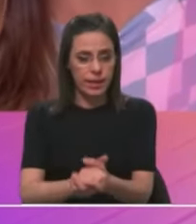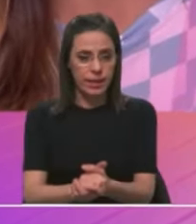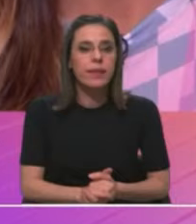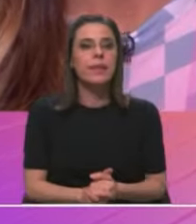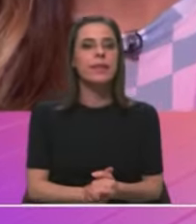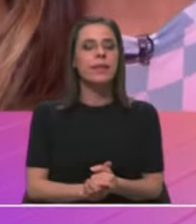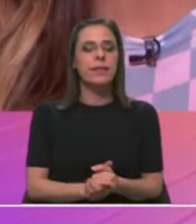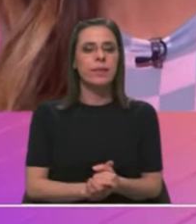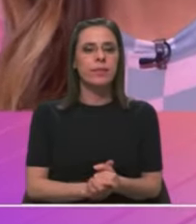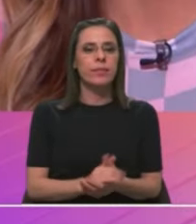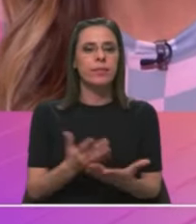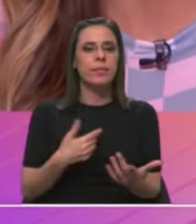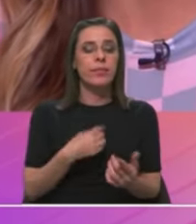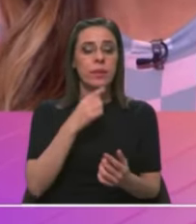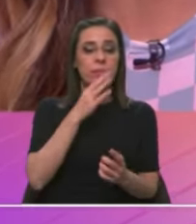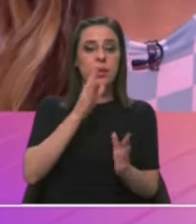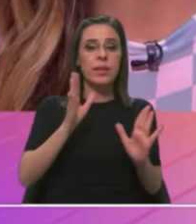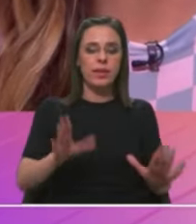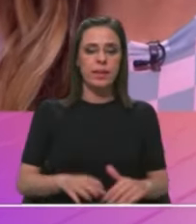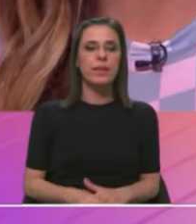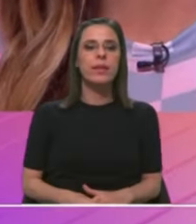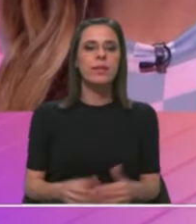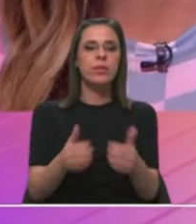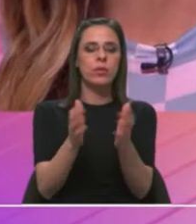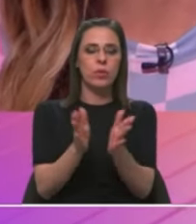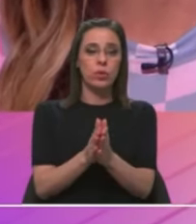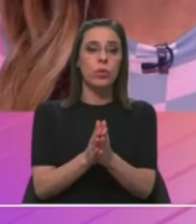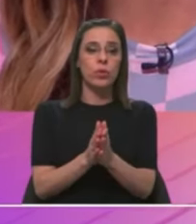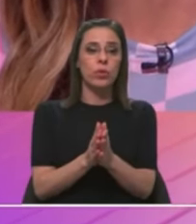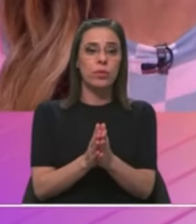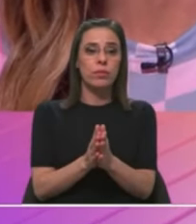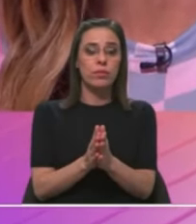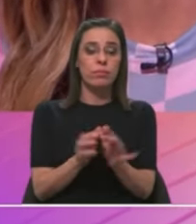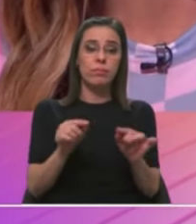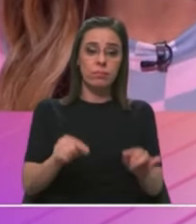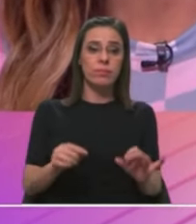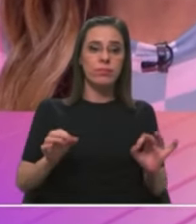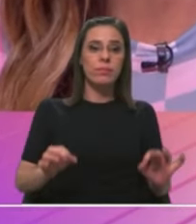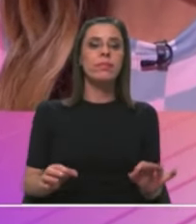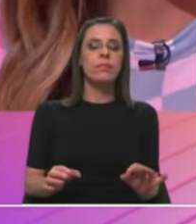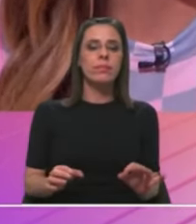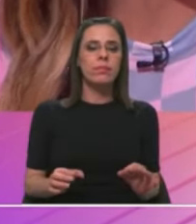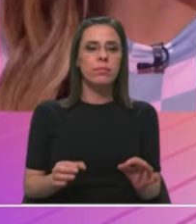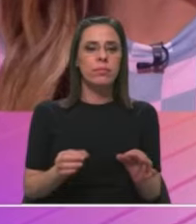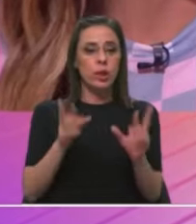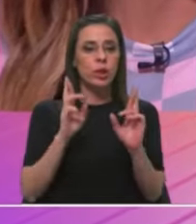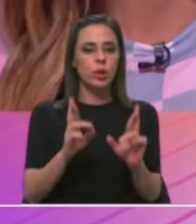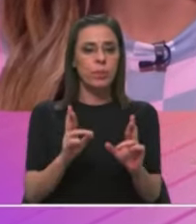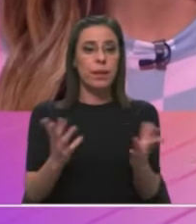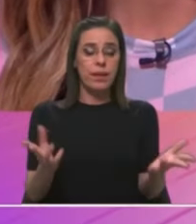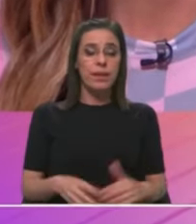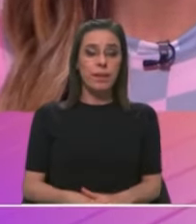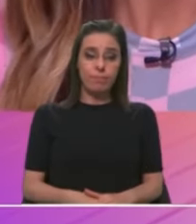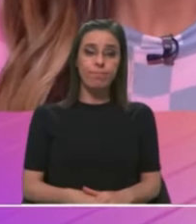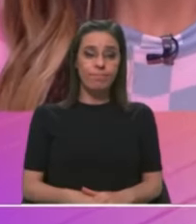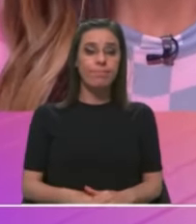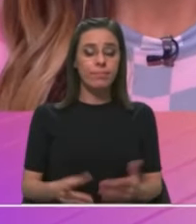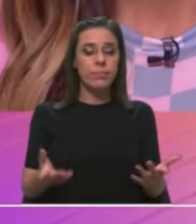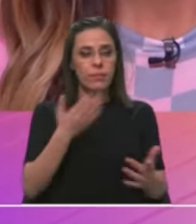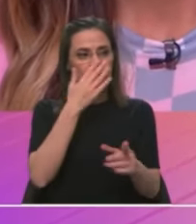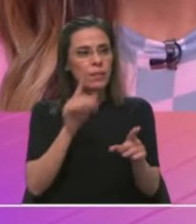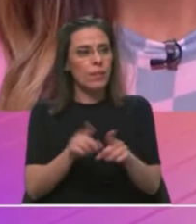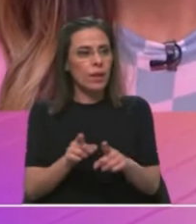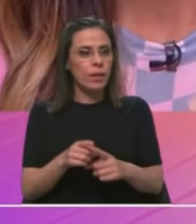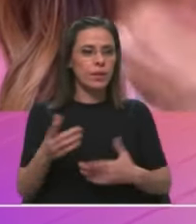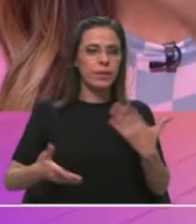cerimónia e aquilo que eu posso dizer é que todos eles estão ali com esperança não como se como se